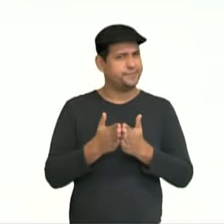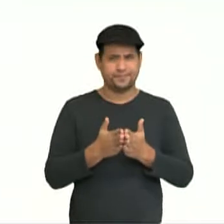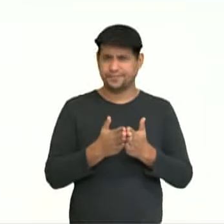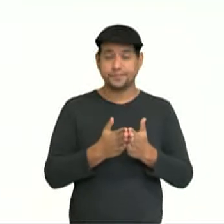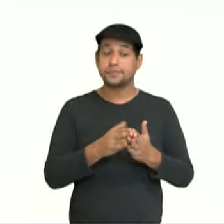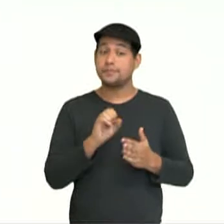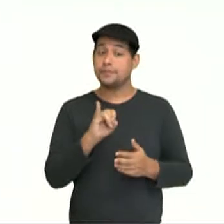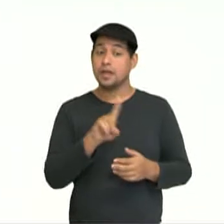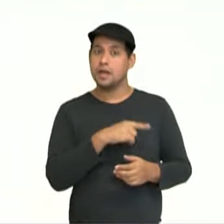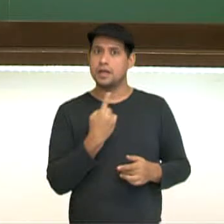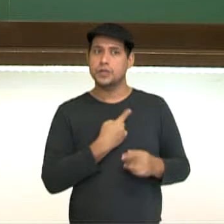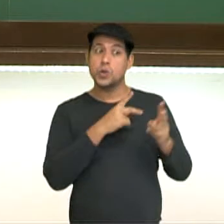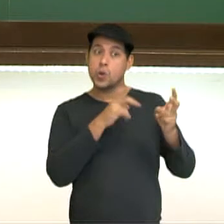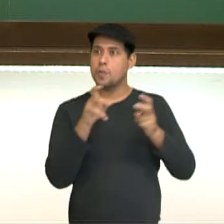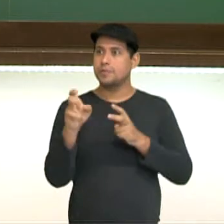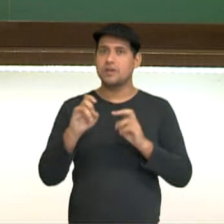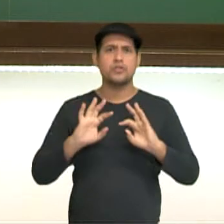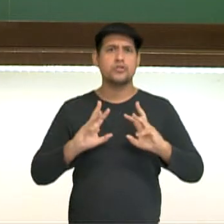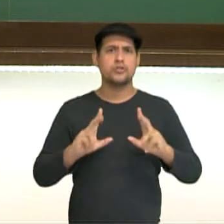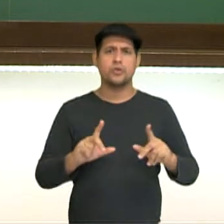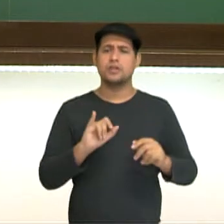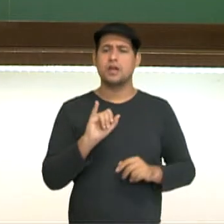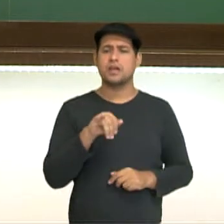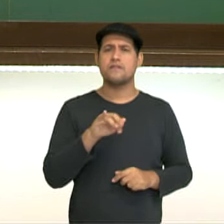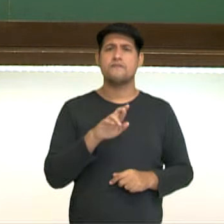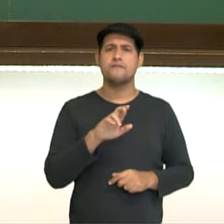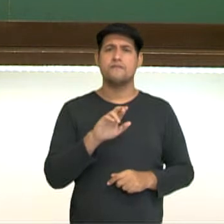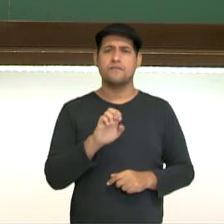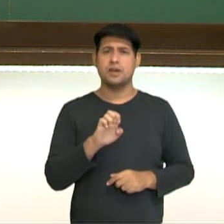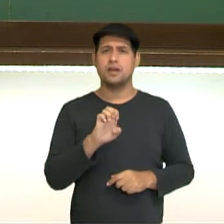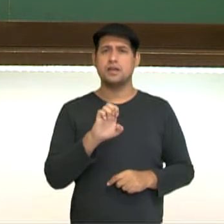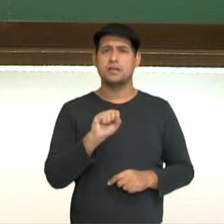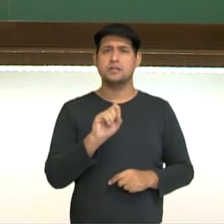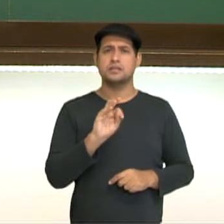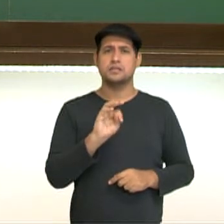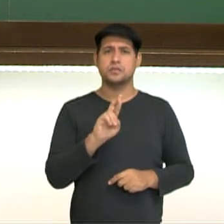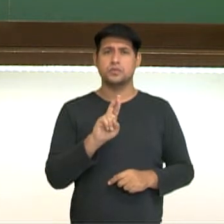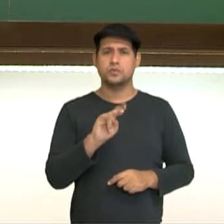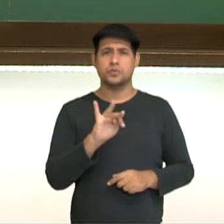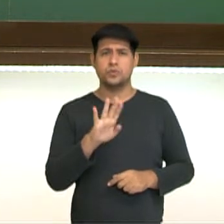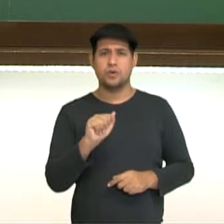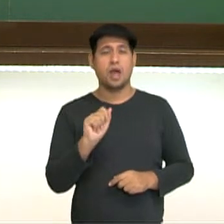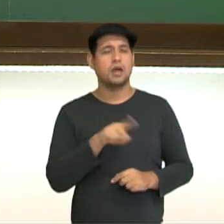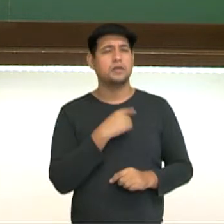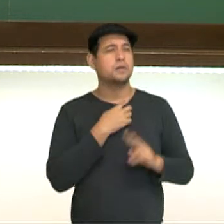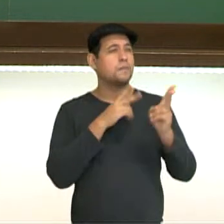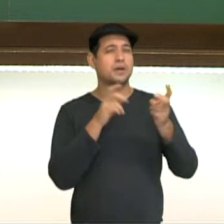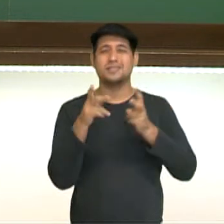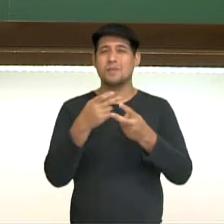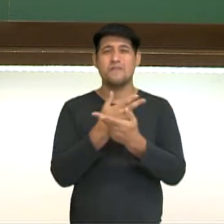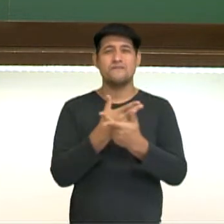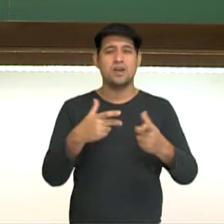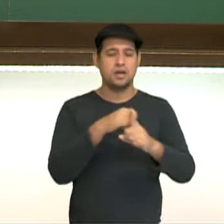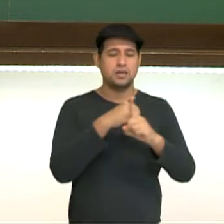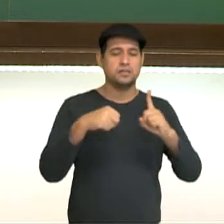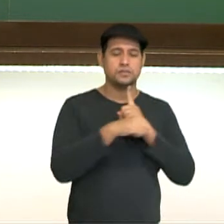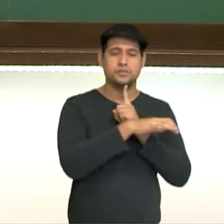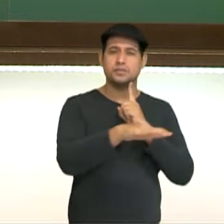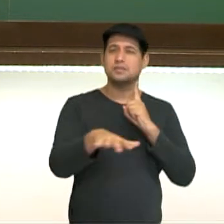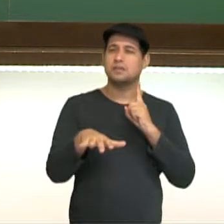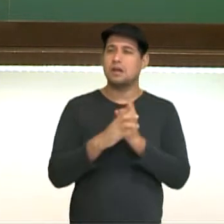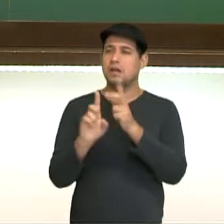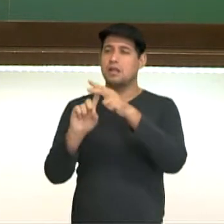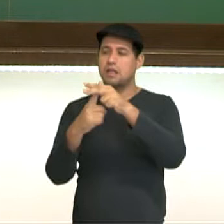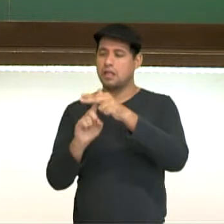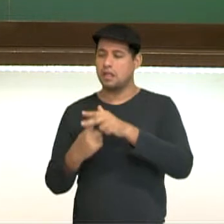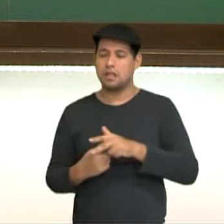gente observa toda a infraestrutura brasileira, nós percebemos vários tipos de sociedade que se estruturam dentro